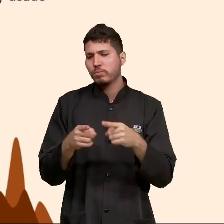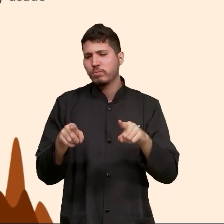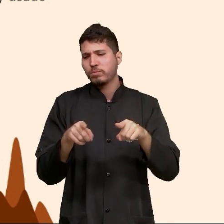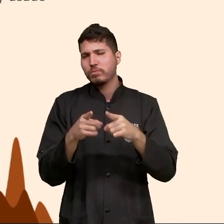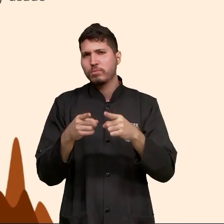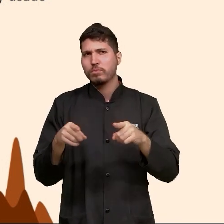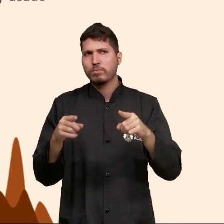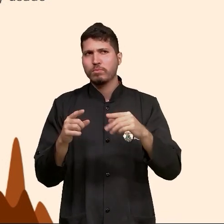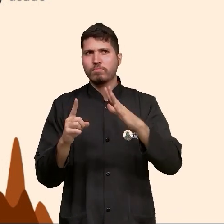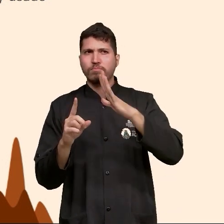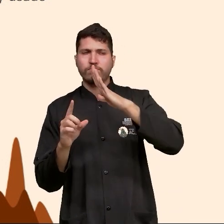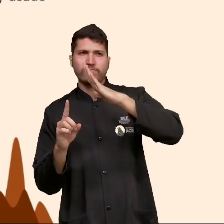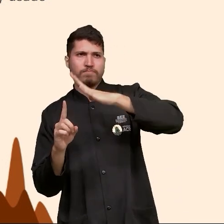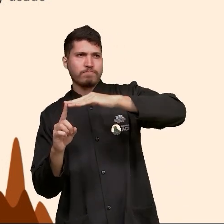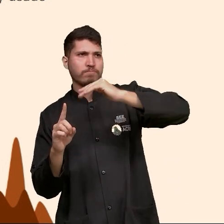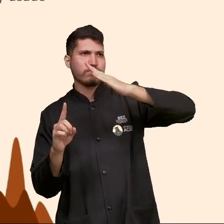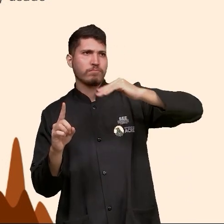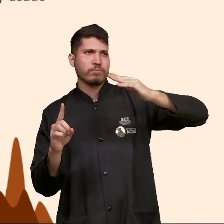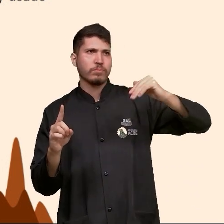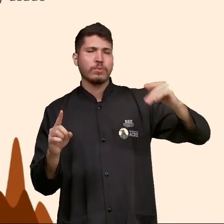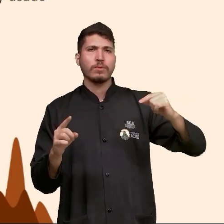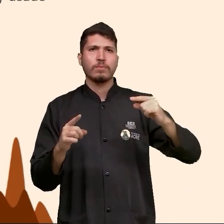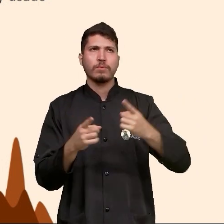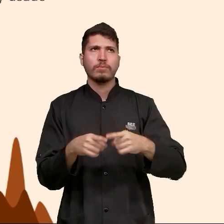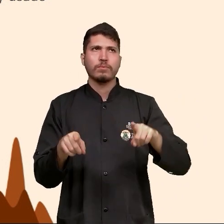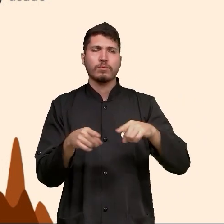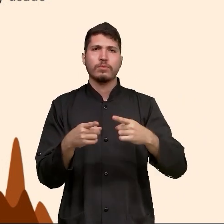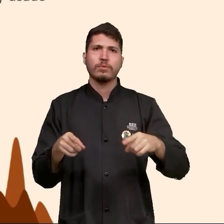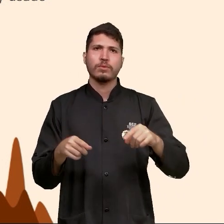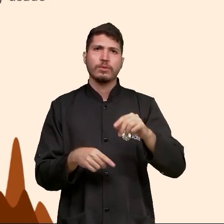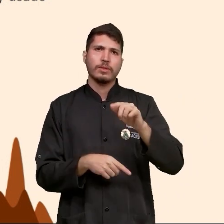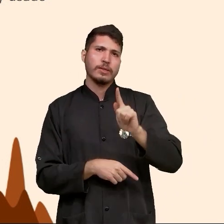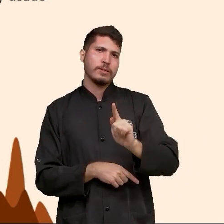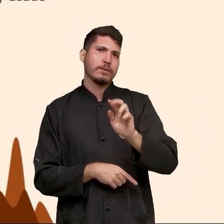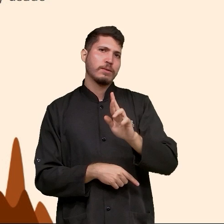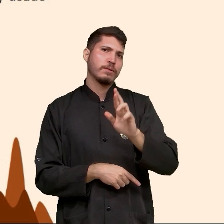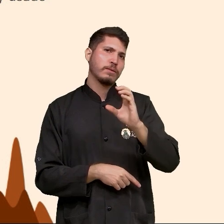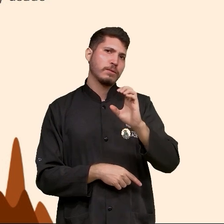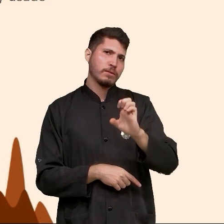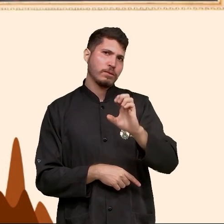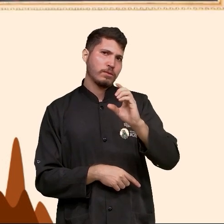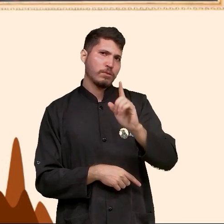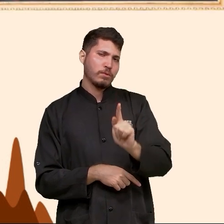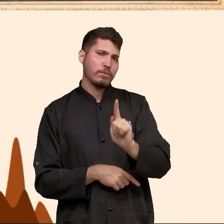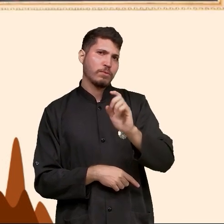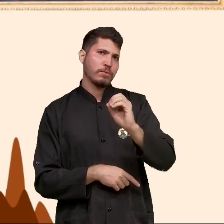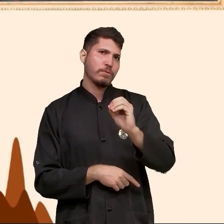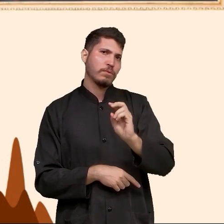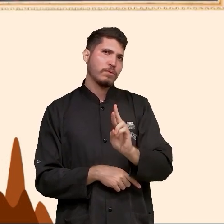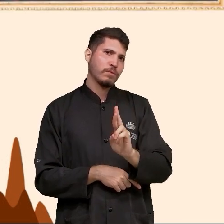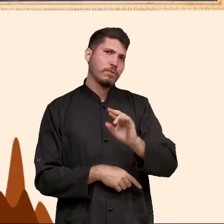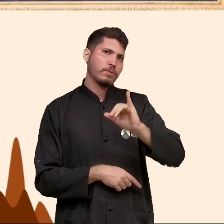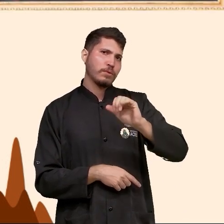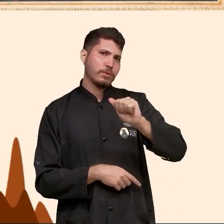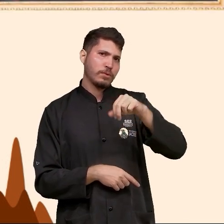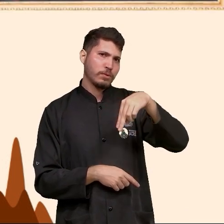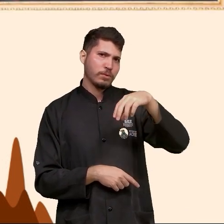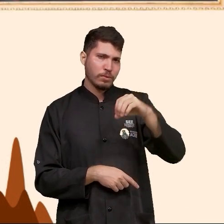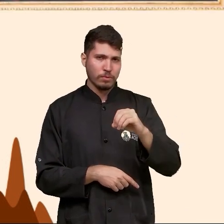o famoso canto gregoriano utilizado nas liturgias. Vamos para o